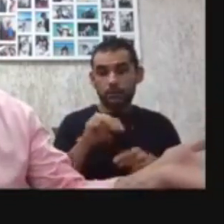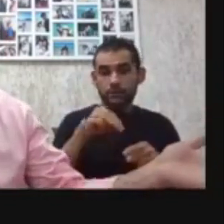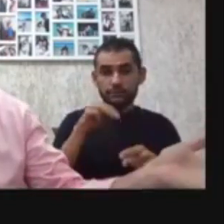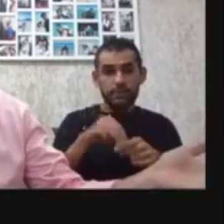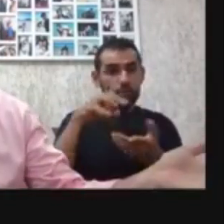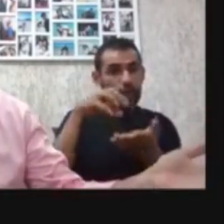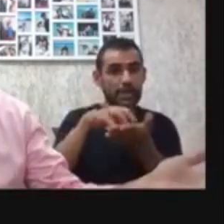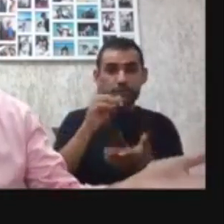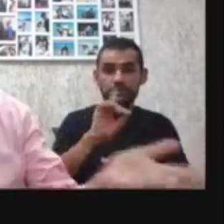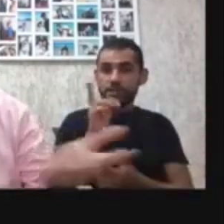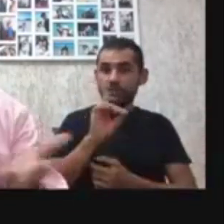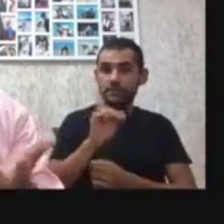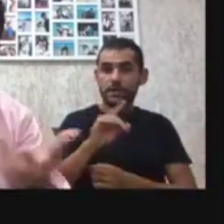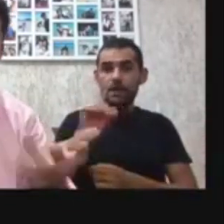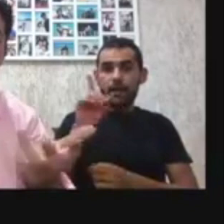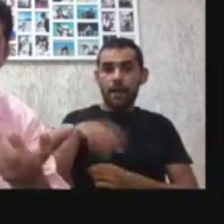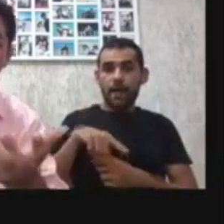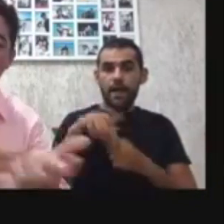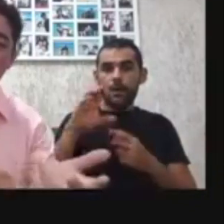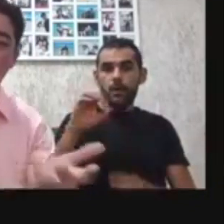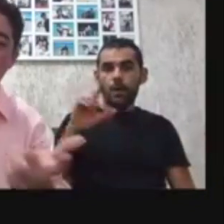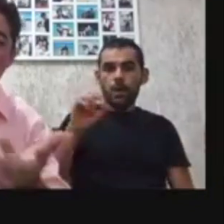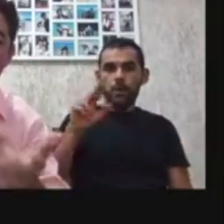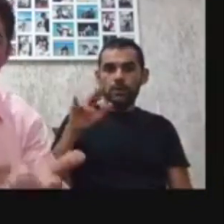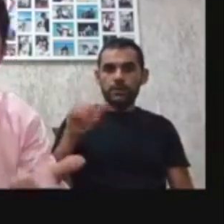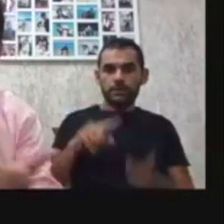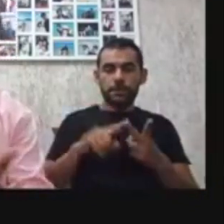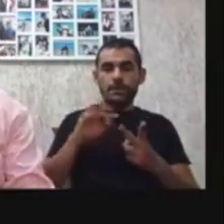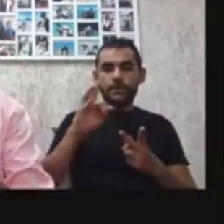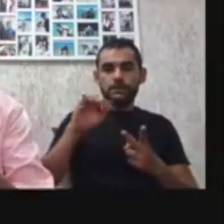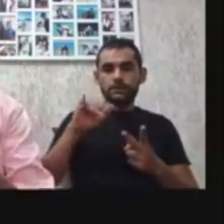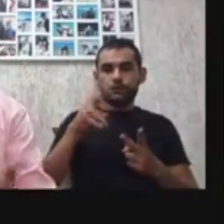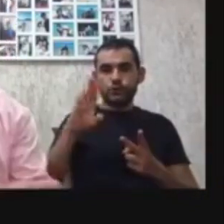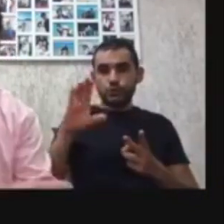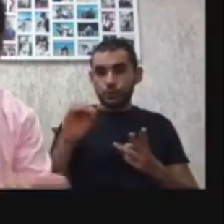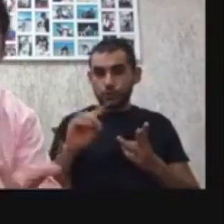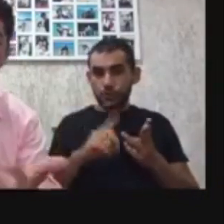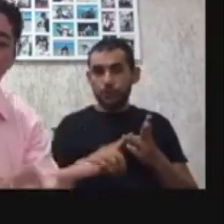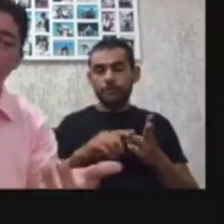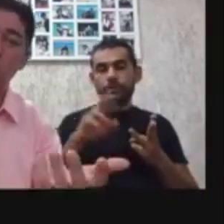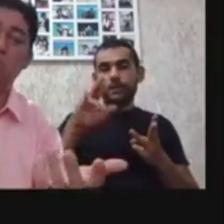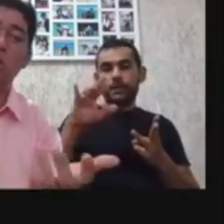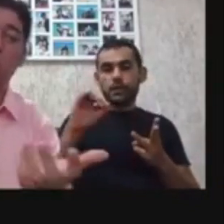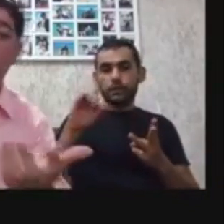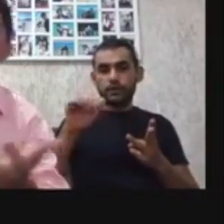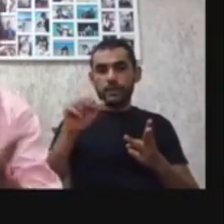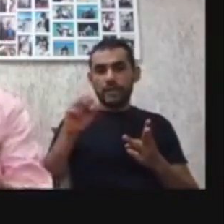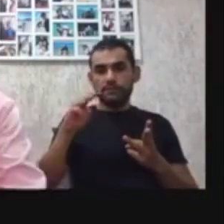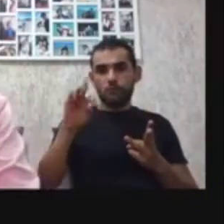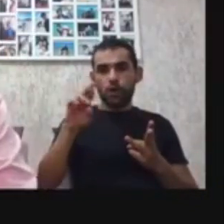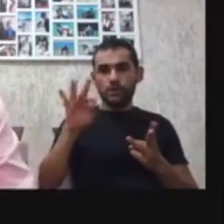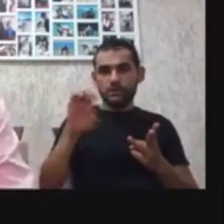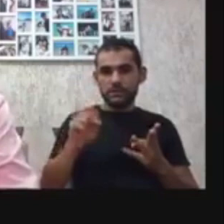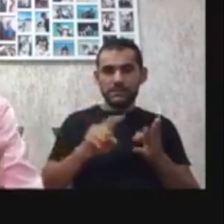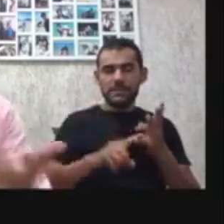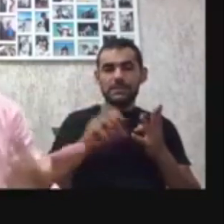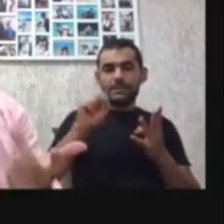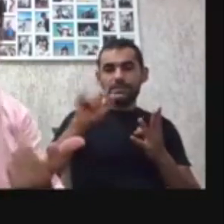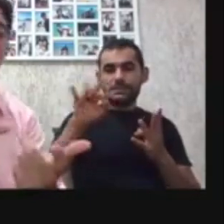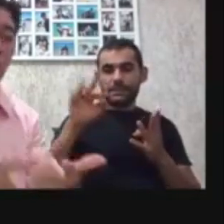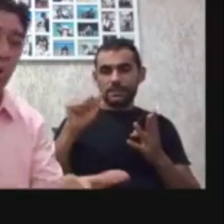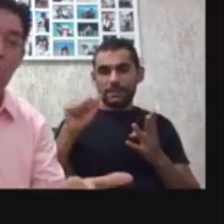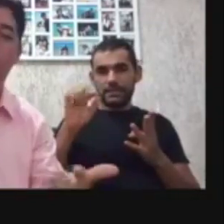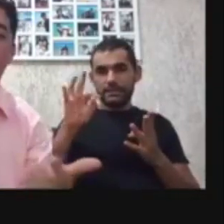centro de São João del Rei, não, ela é guarda da colônia, do Tijuco, da periferia, lá do Rio das Mortes, do Distrito, da Santa Terezinha,